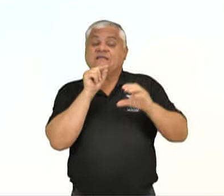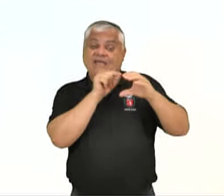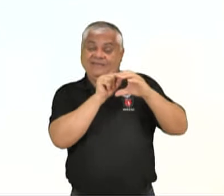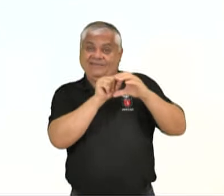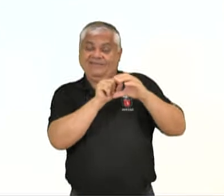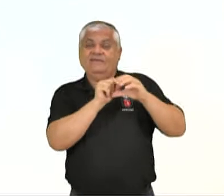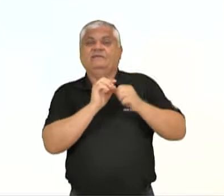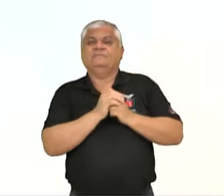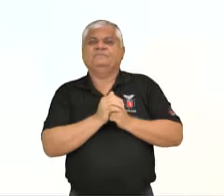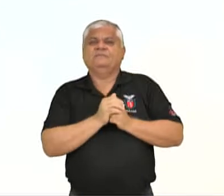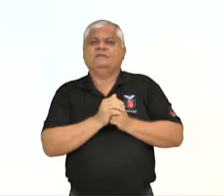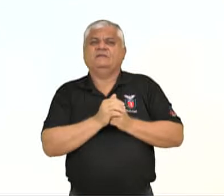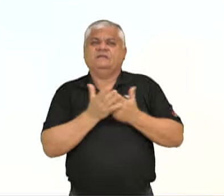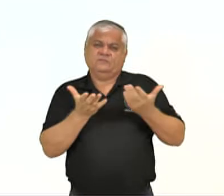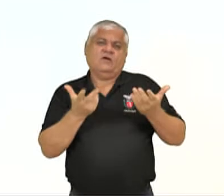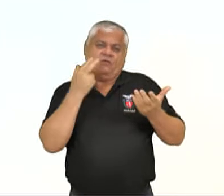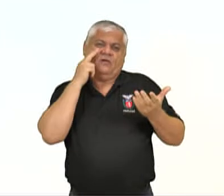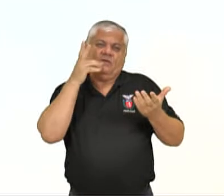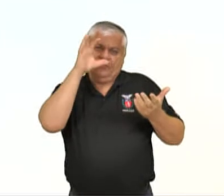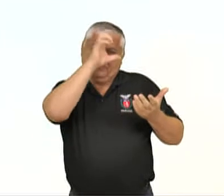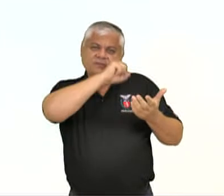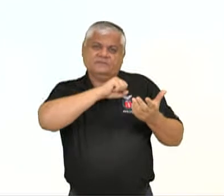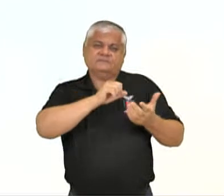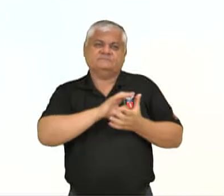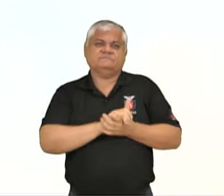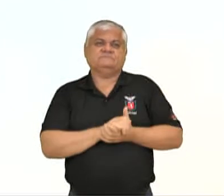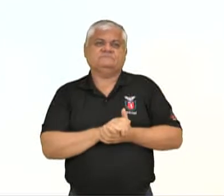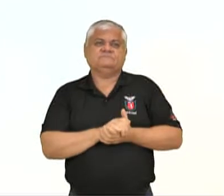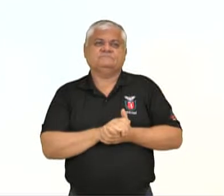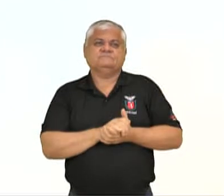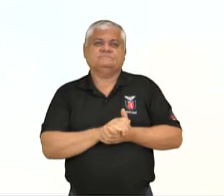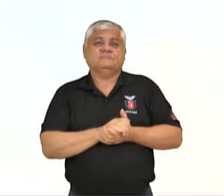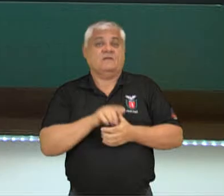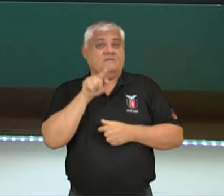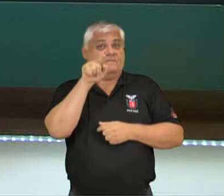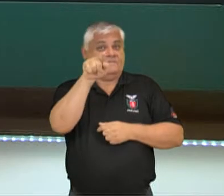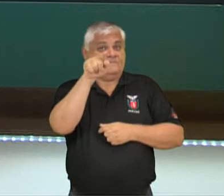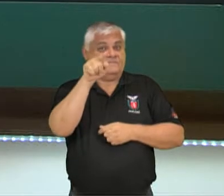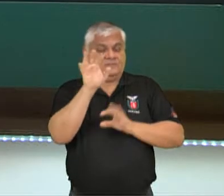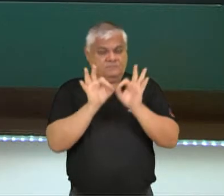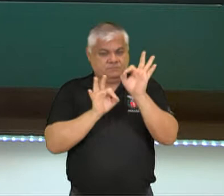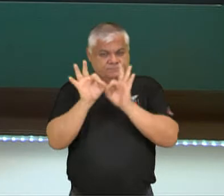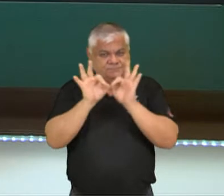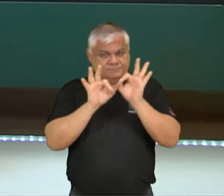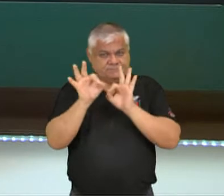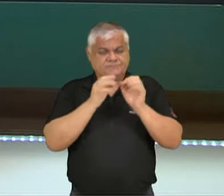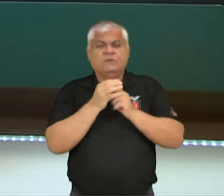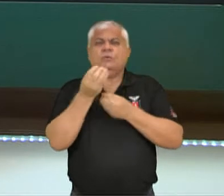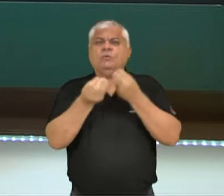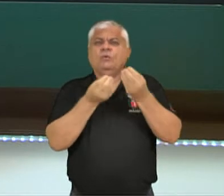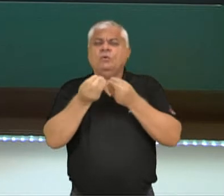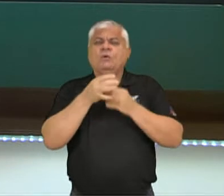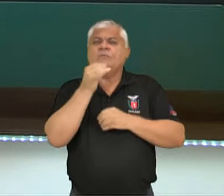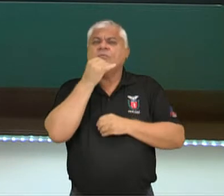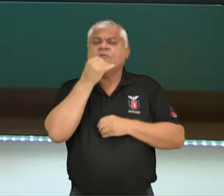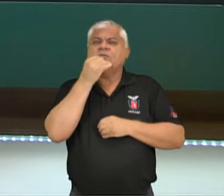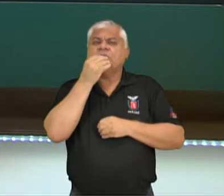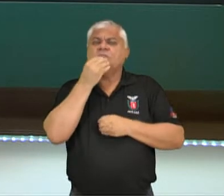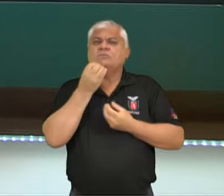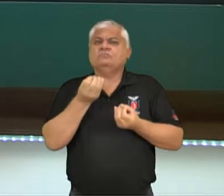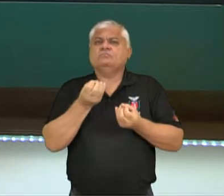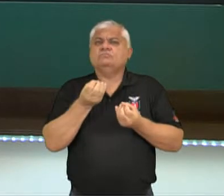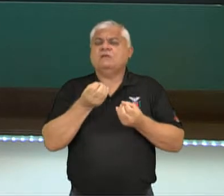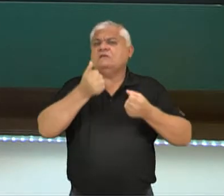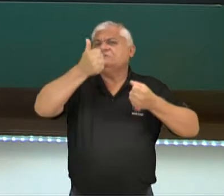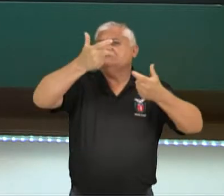compartimento celular, que nem a gente viu até agora. Então eu quero que vocês organizem o pensamento e citem os